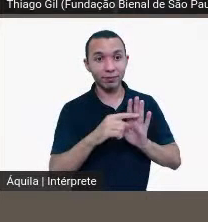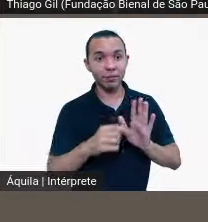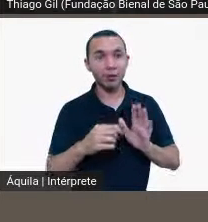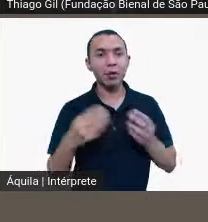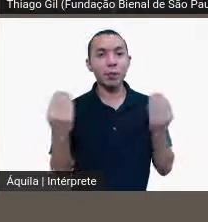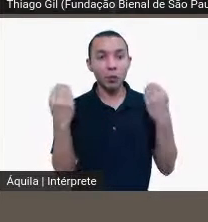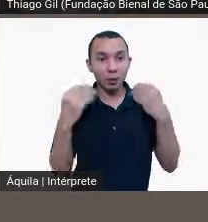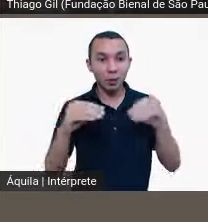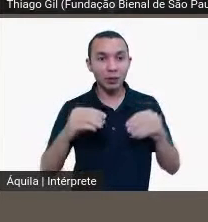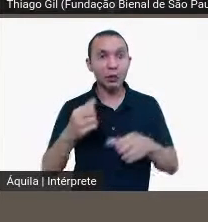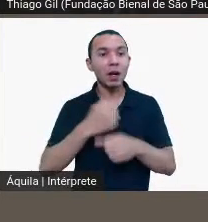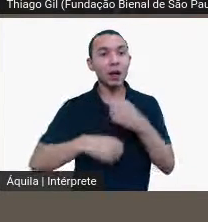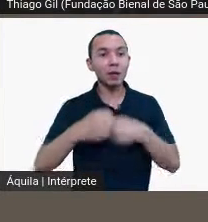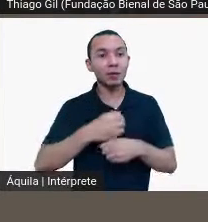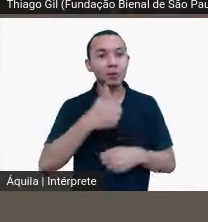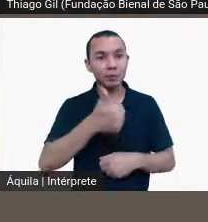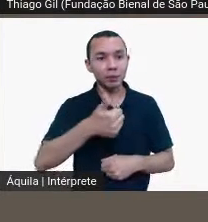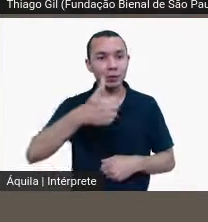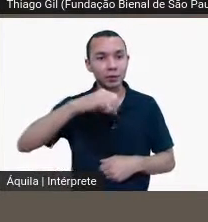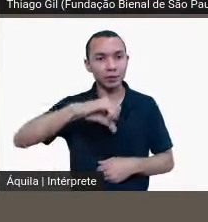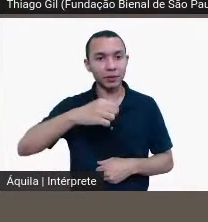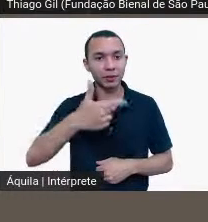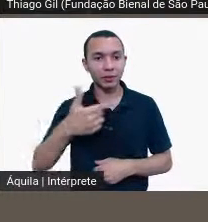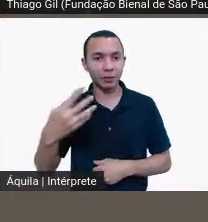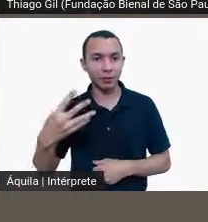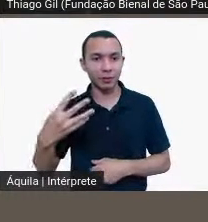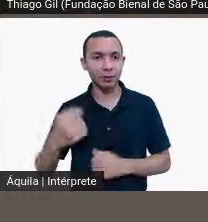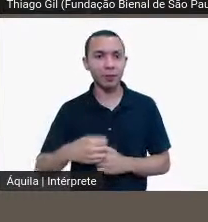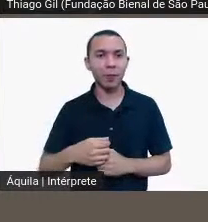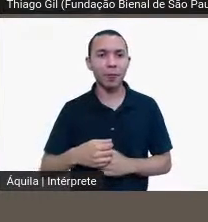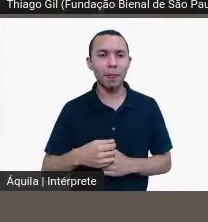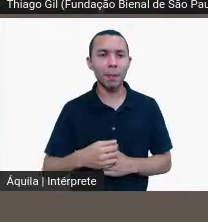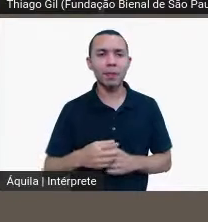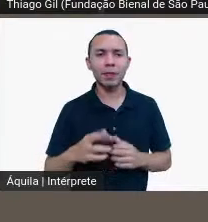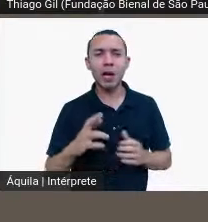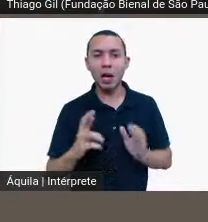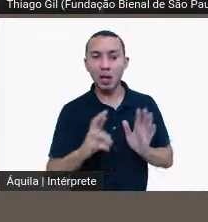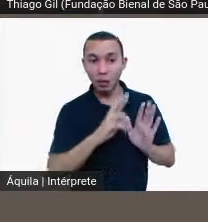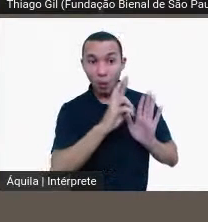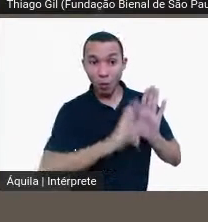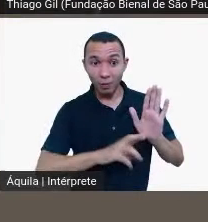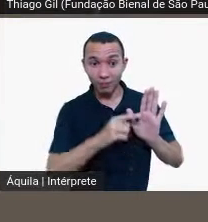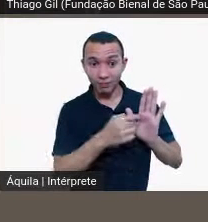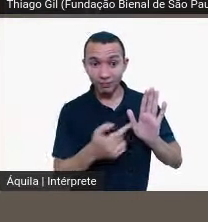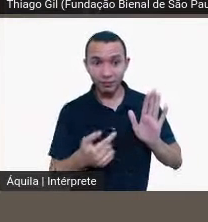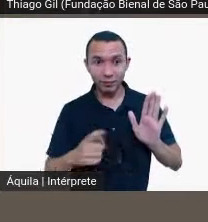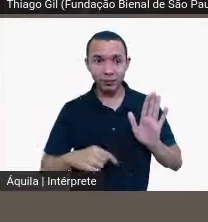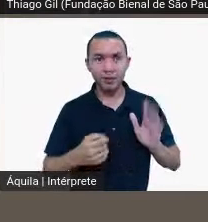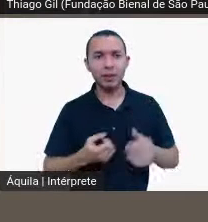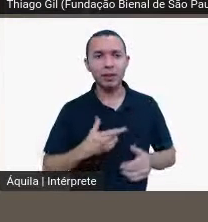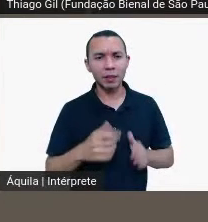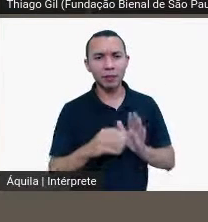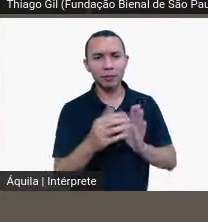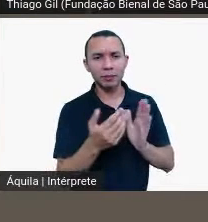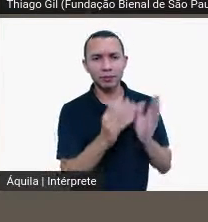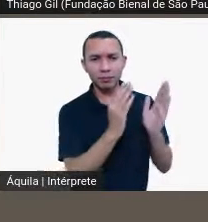1924. Esse romance é composto por 162 pequenas cenas, capítulos, né? Elas